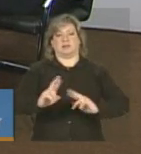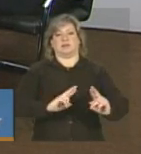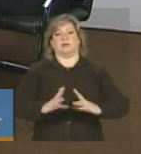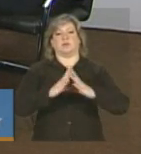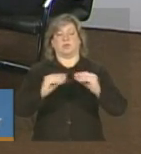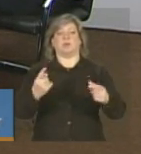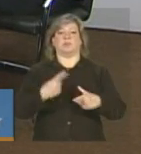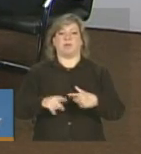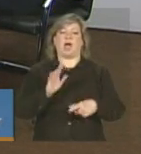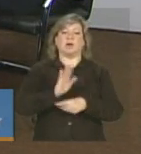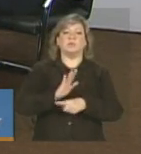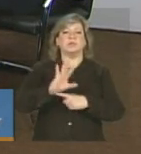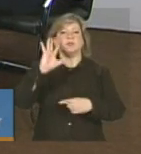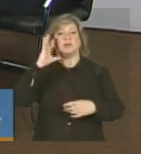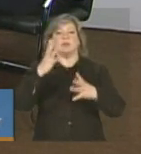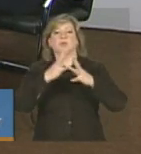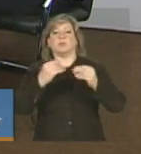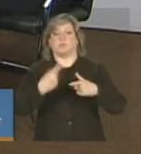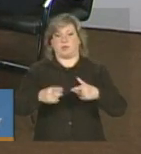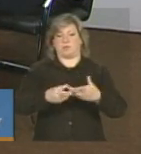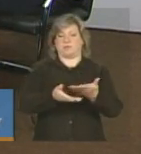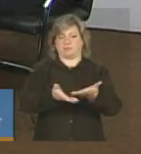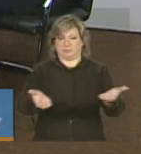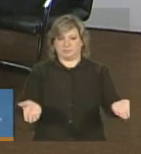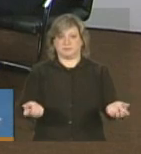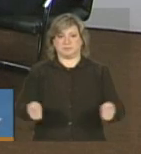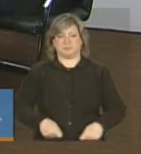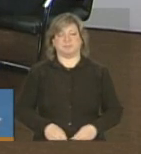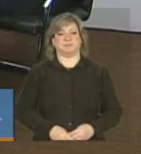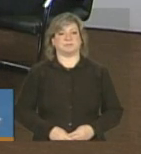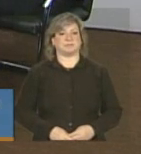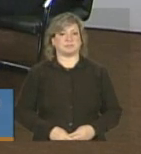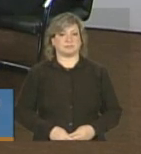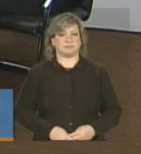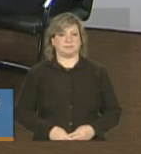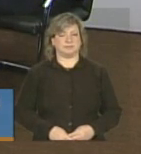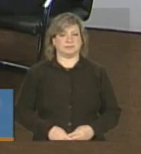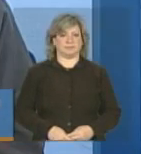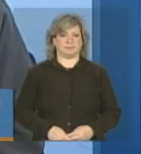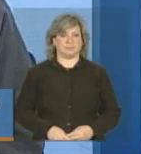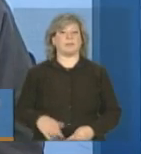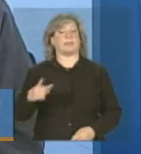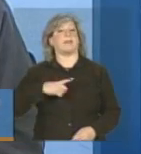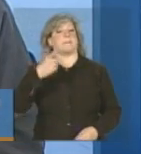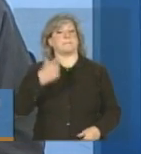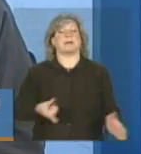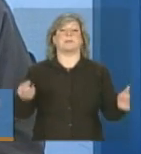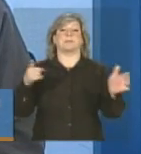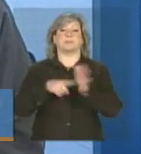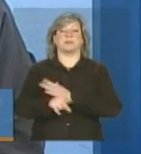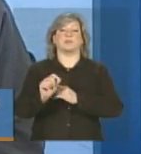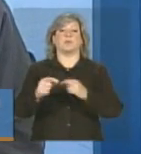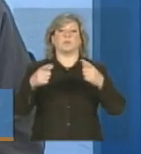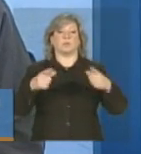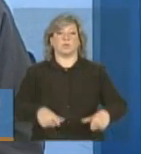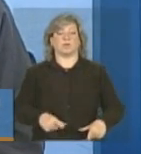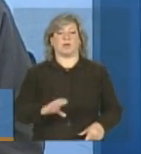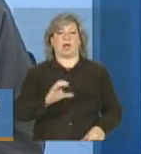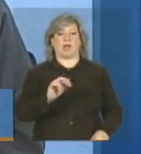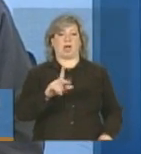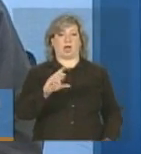solucionar, tentar buscar uma solução para o problema na hora. Mais uma pergunta que vem do